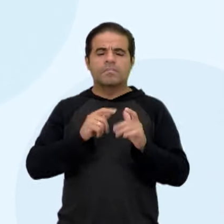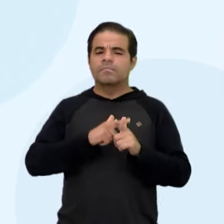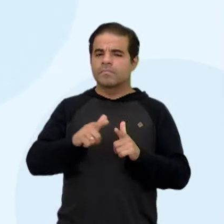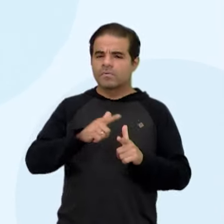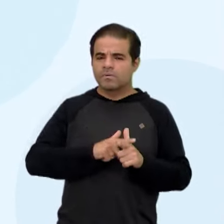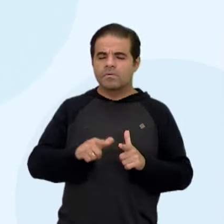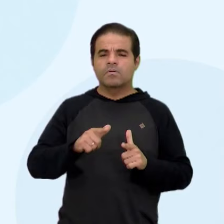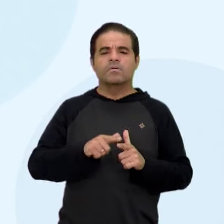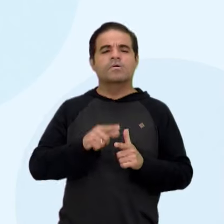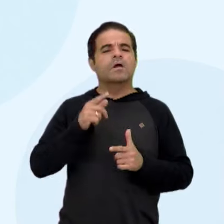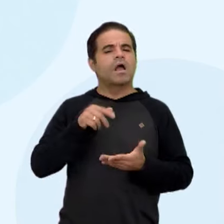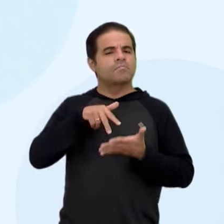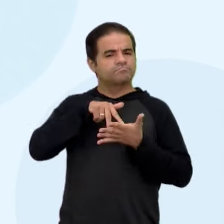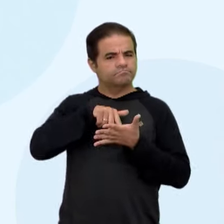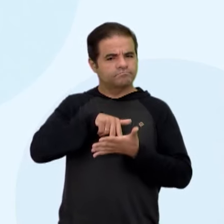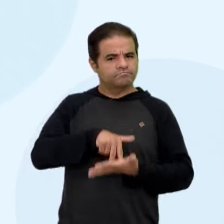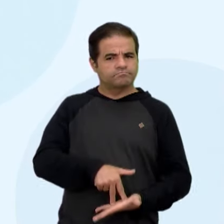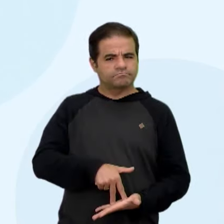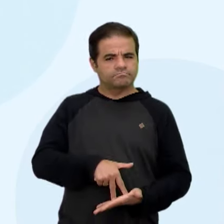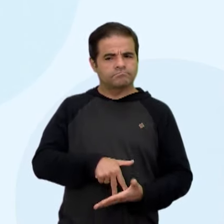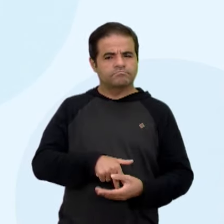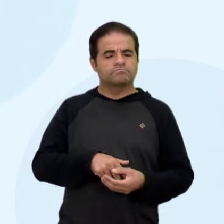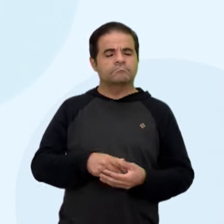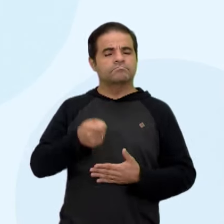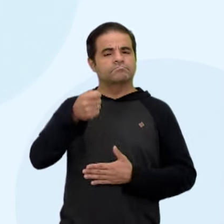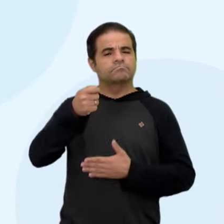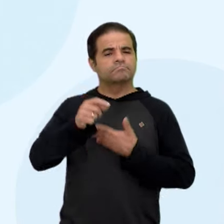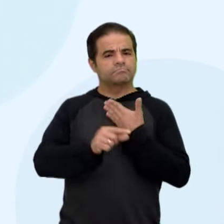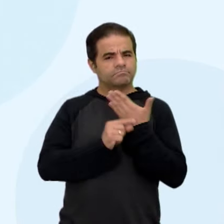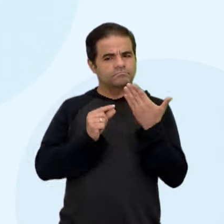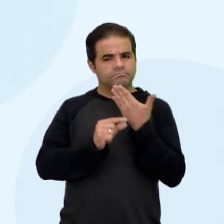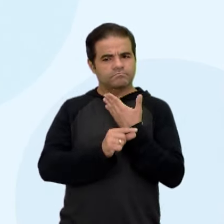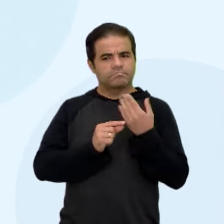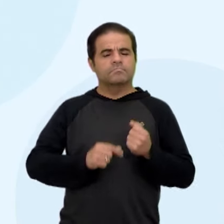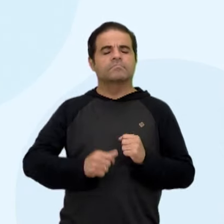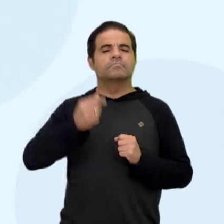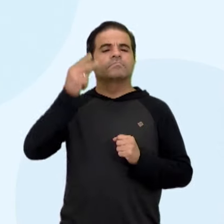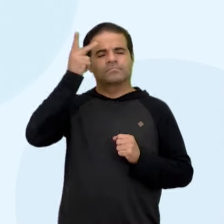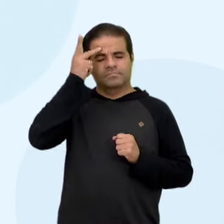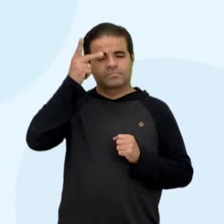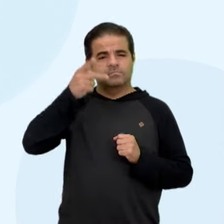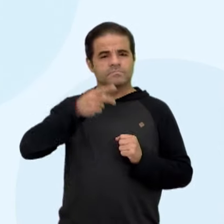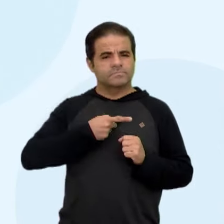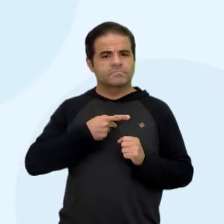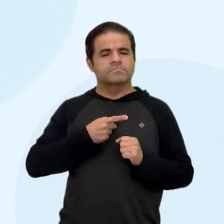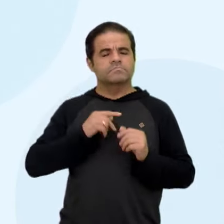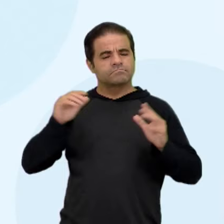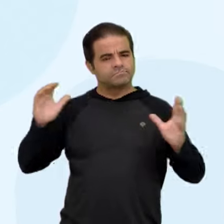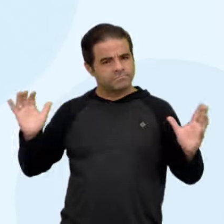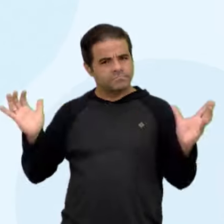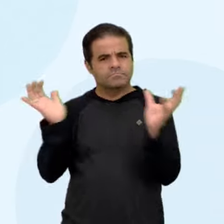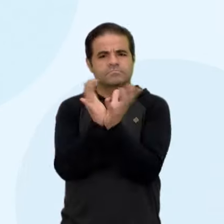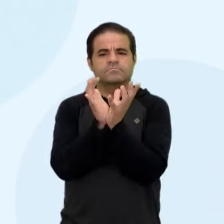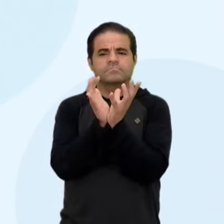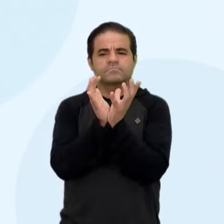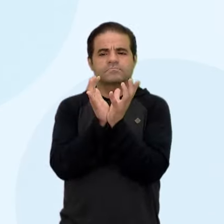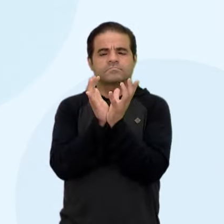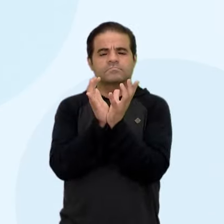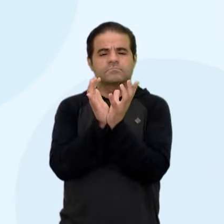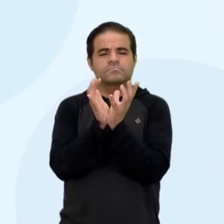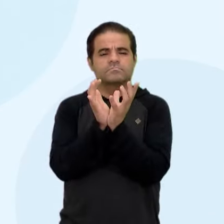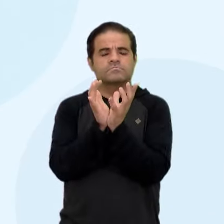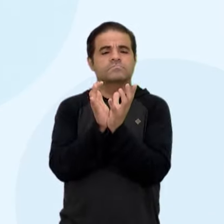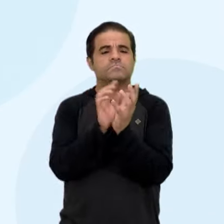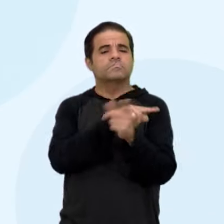exercer protagonismo e autoria na vida pessoal e coletiva. Quais são os